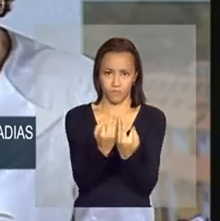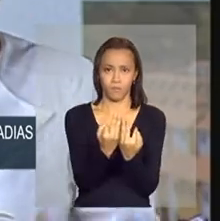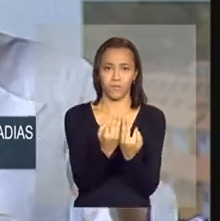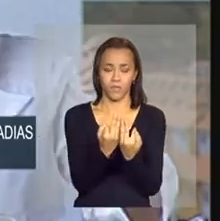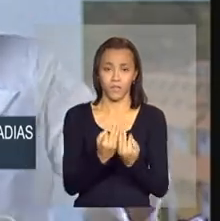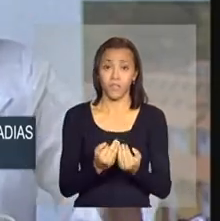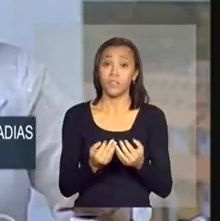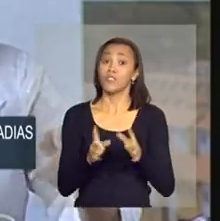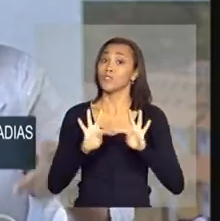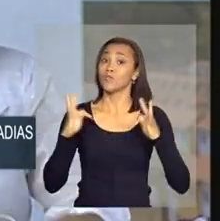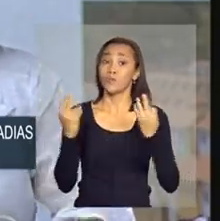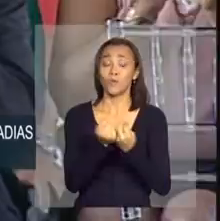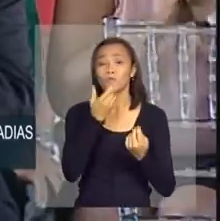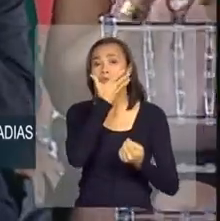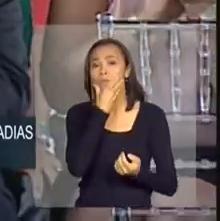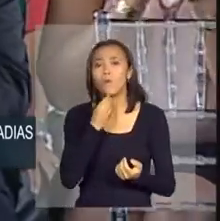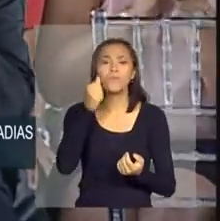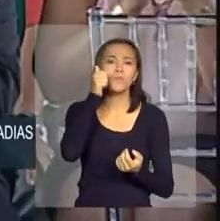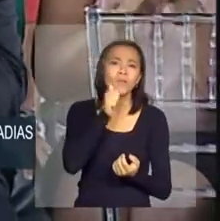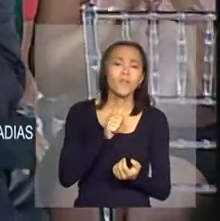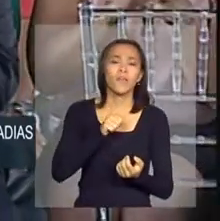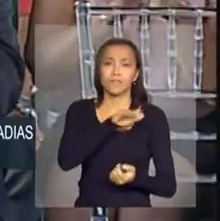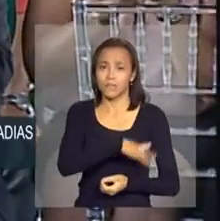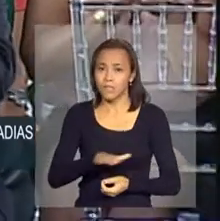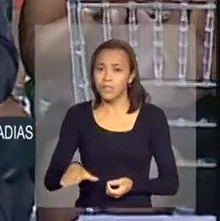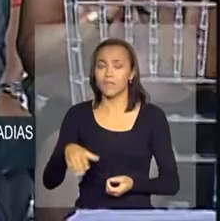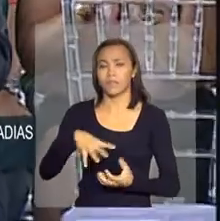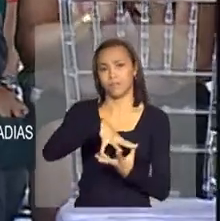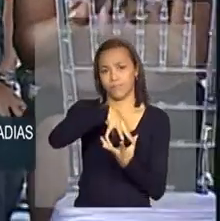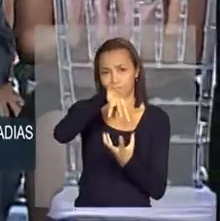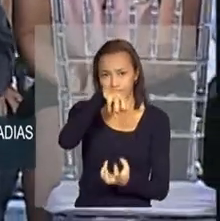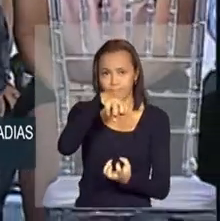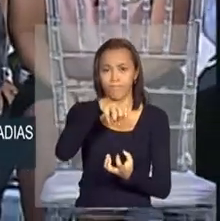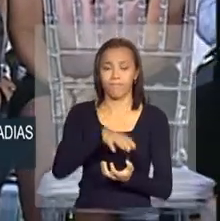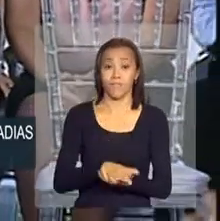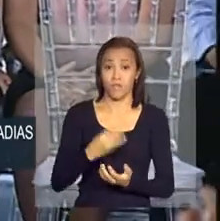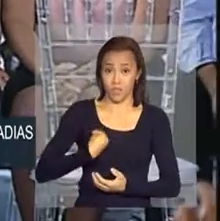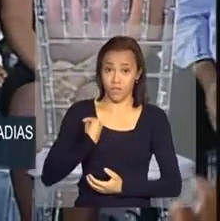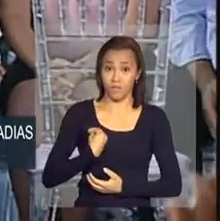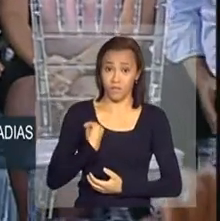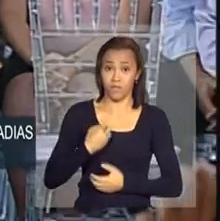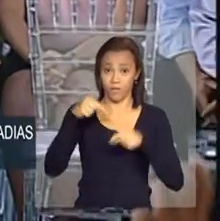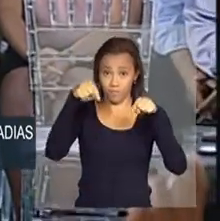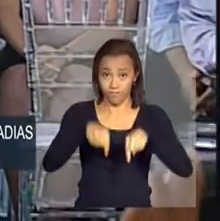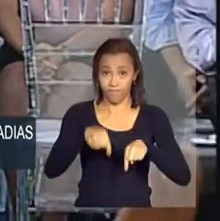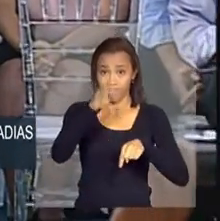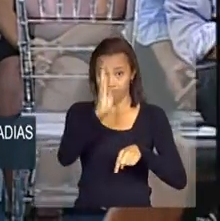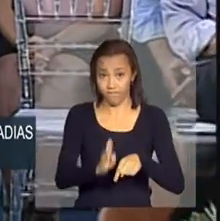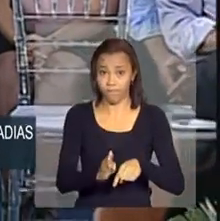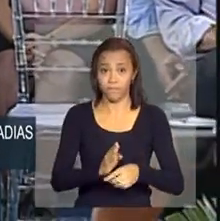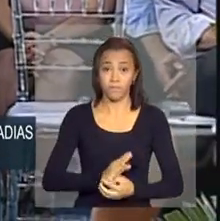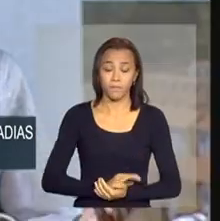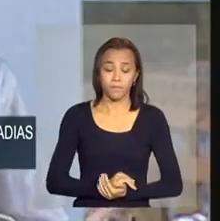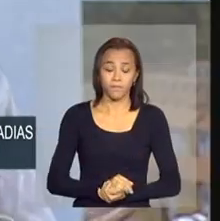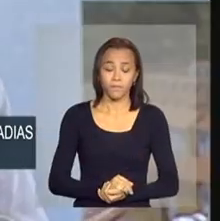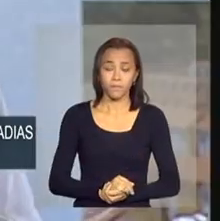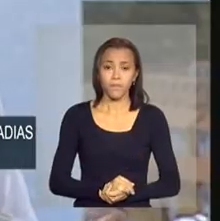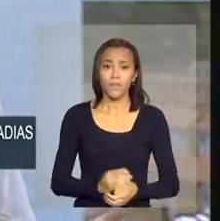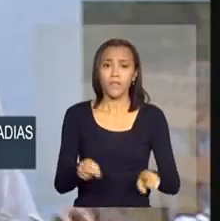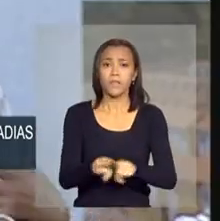de todos os homens e mulheres e crianças e idosos que habitam esse solo eu